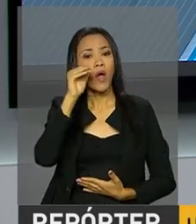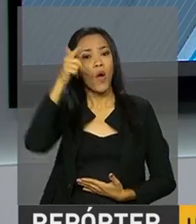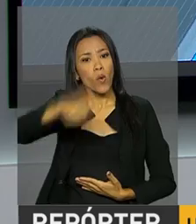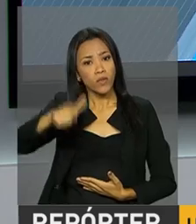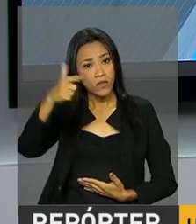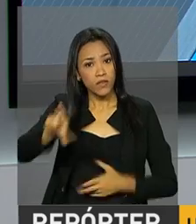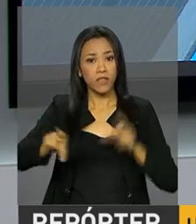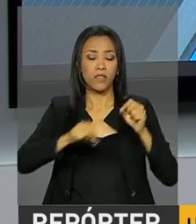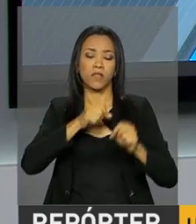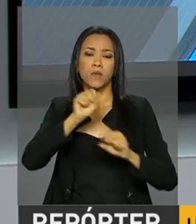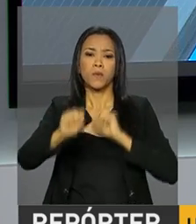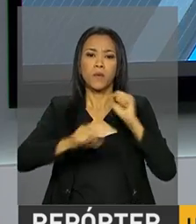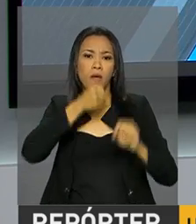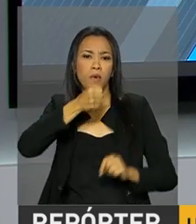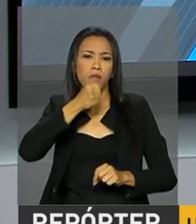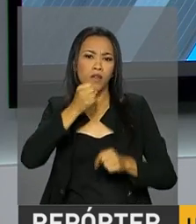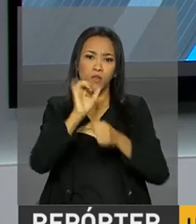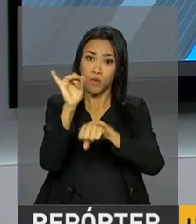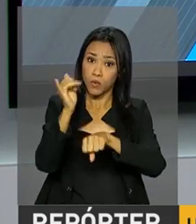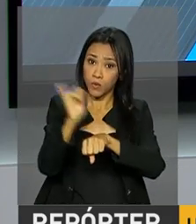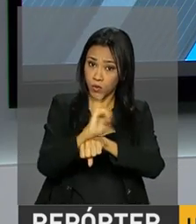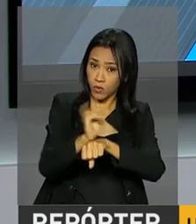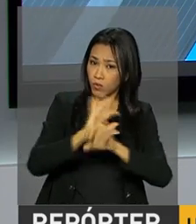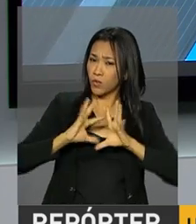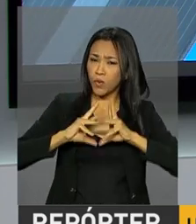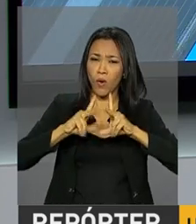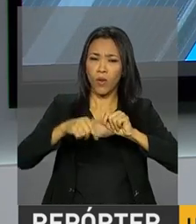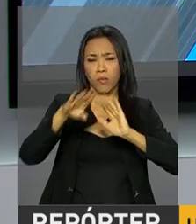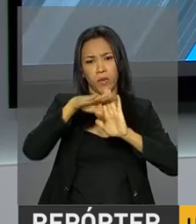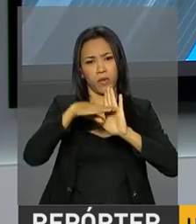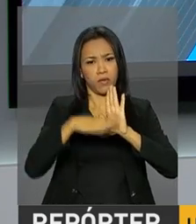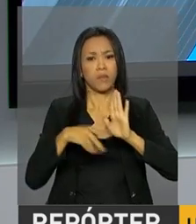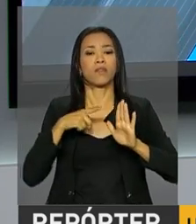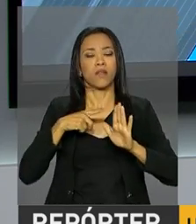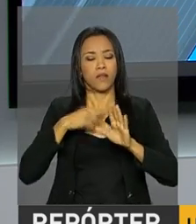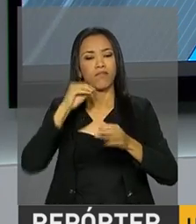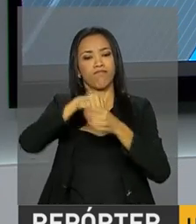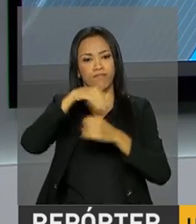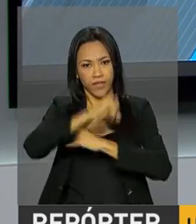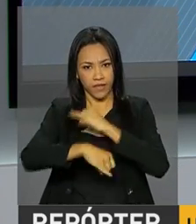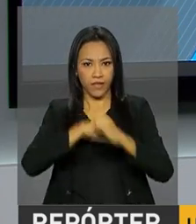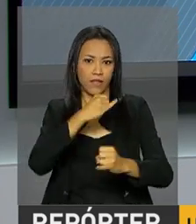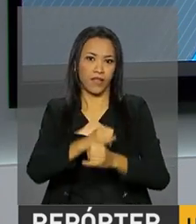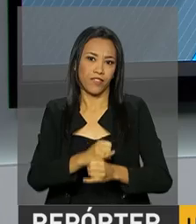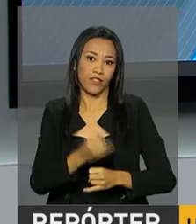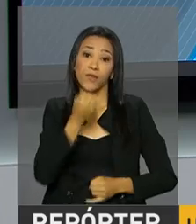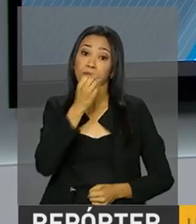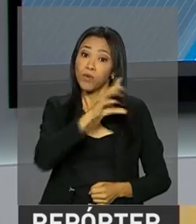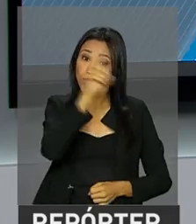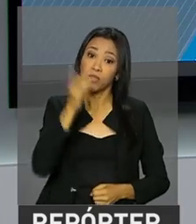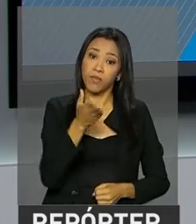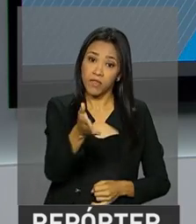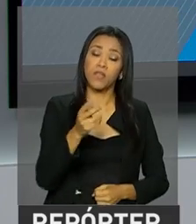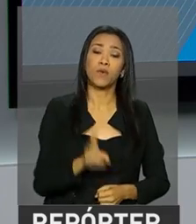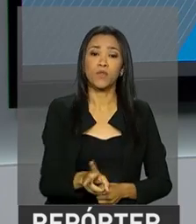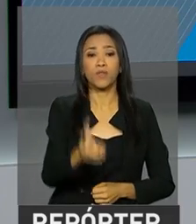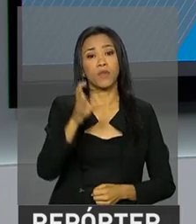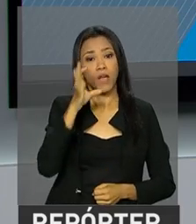nossas reportagens no YouTube. Toda a nossa programação também está na internet. Um bom dia para você